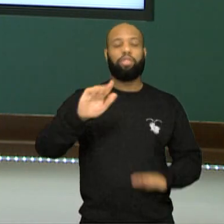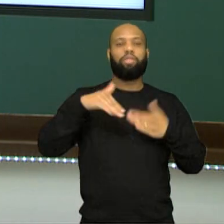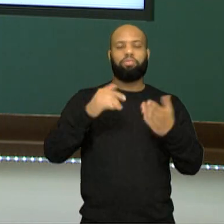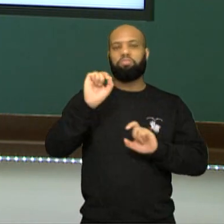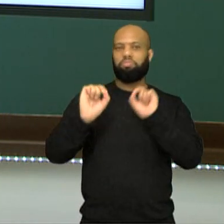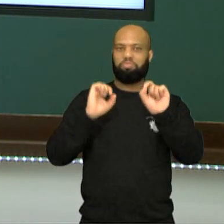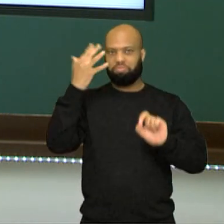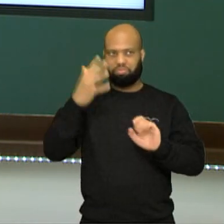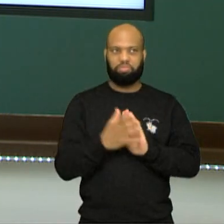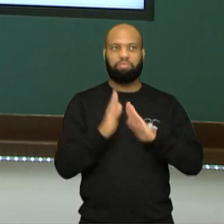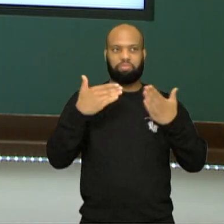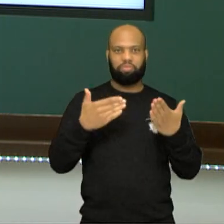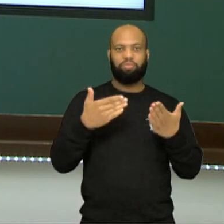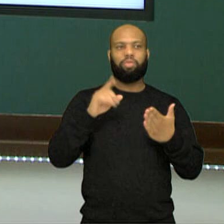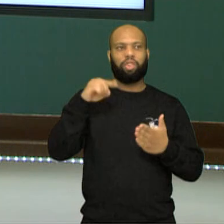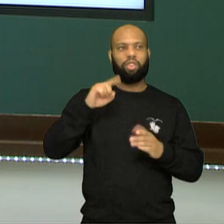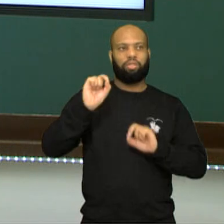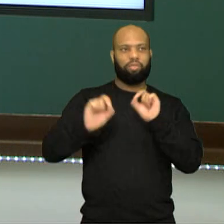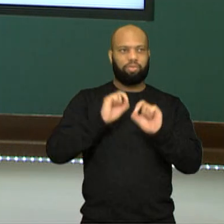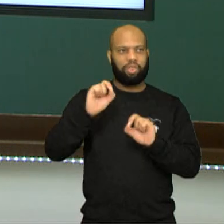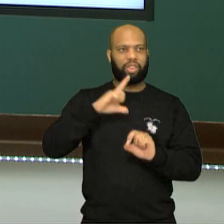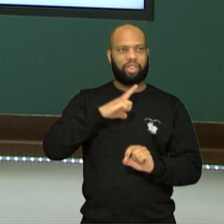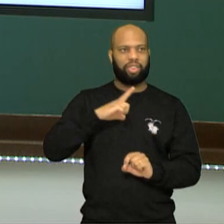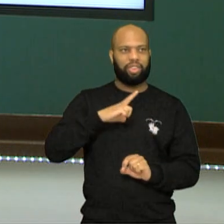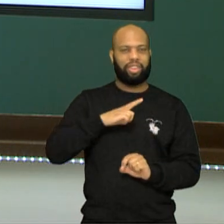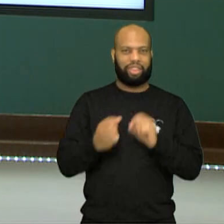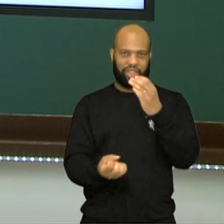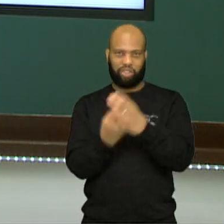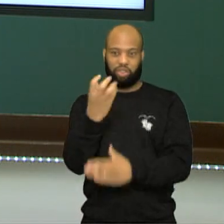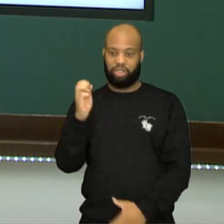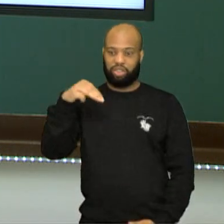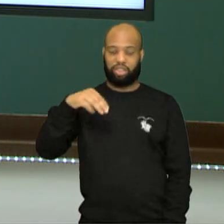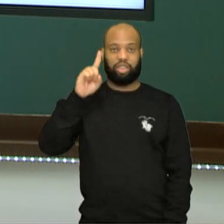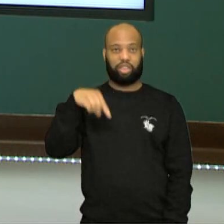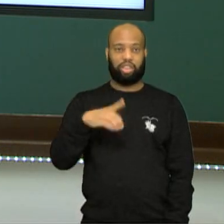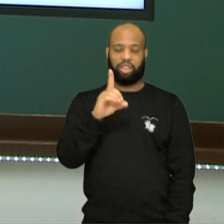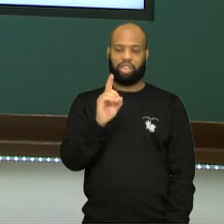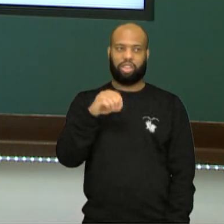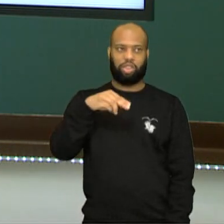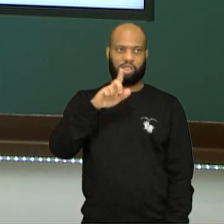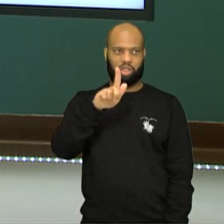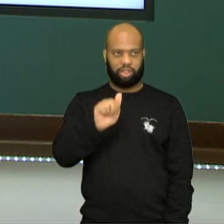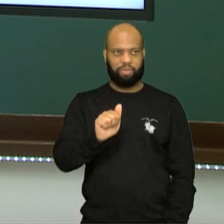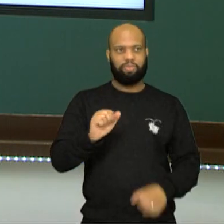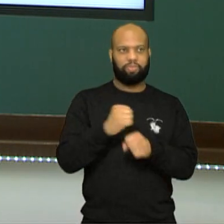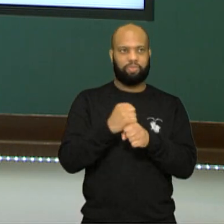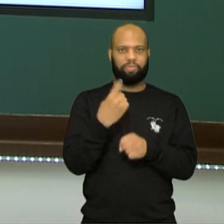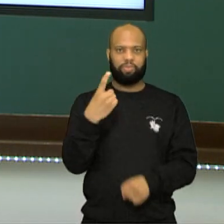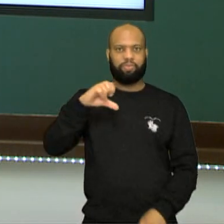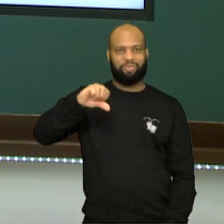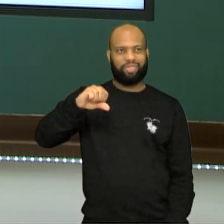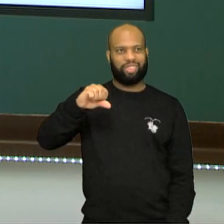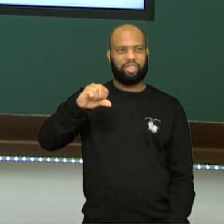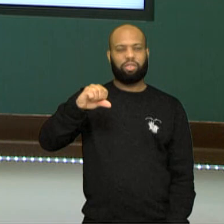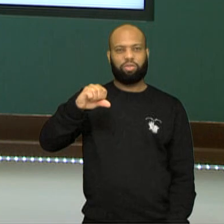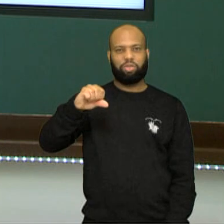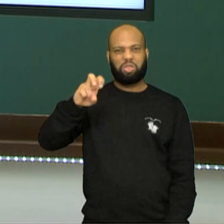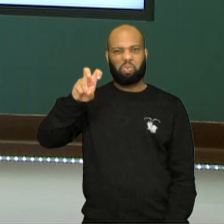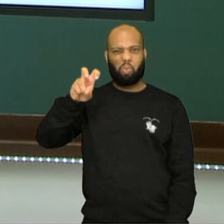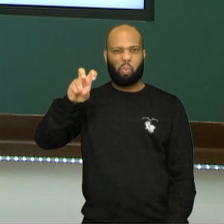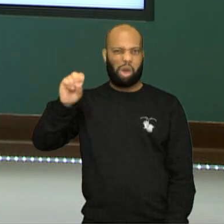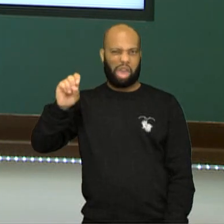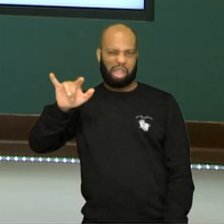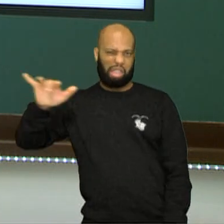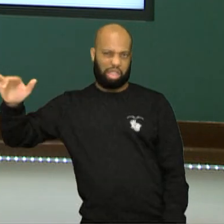Então, ele é o cantado pelo Donga, criado pelo Donga, né, que aparece nesse vídeo lá em 1950 e poucos, né,